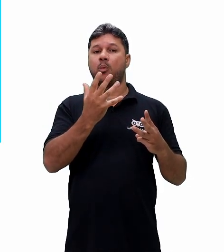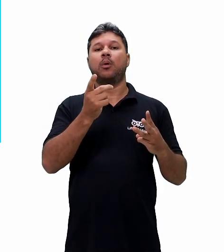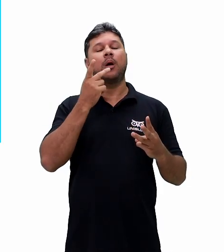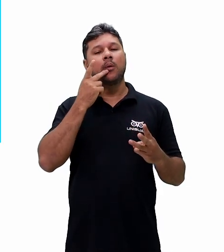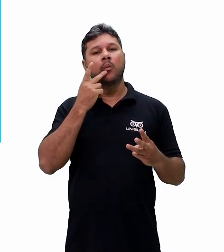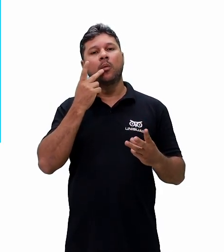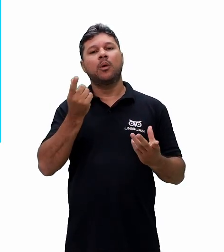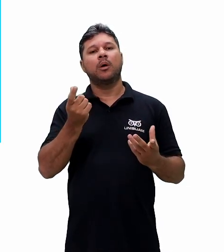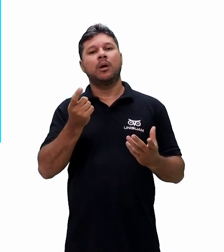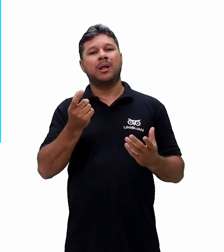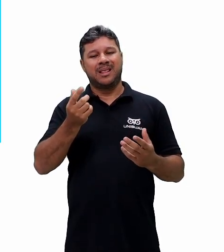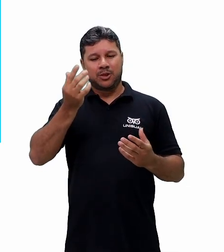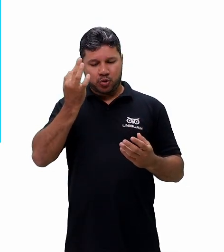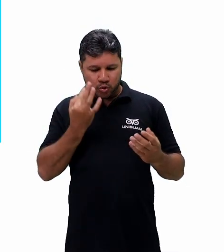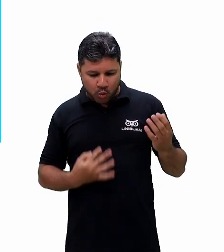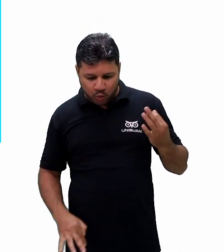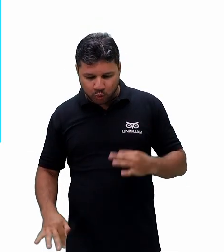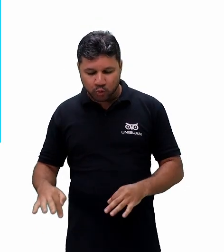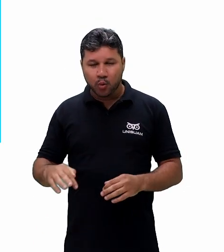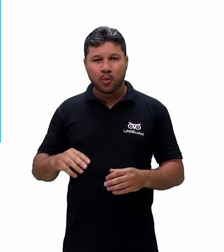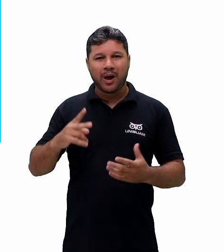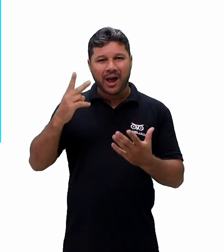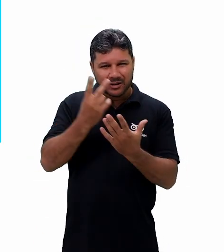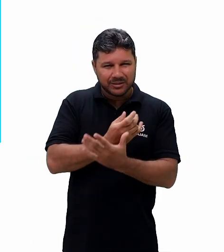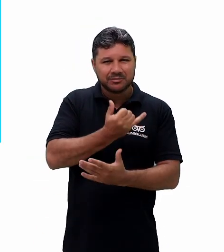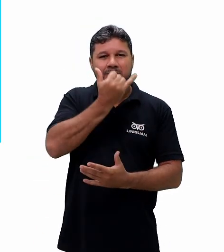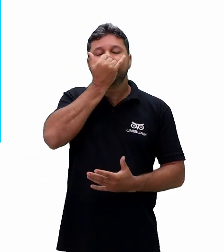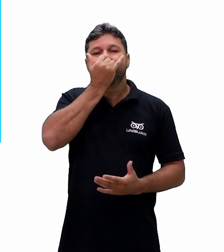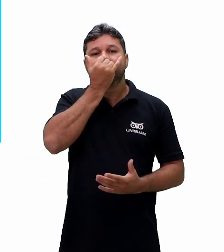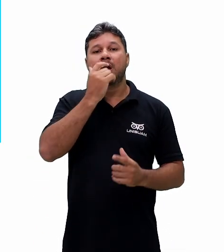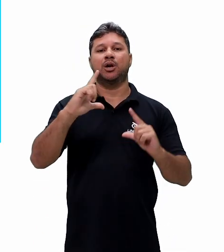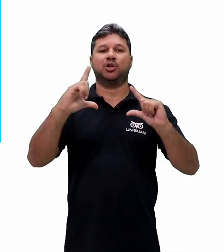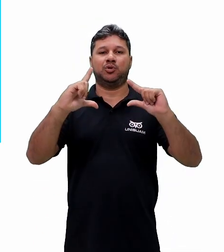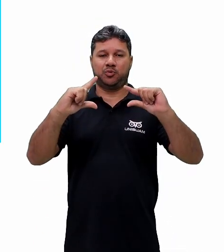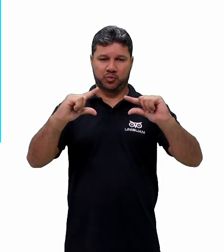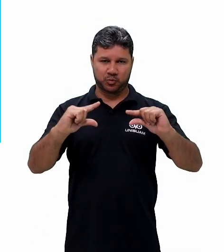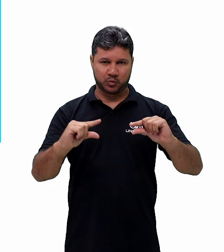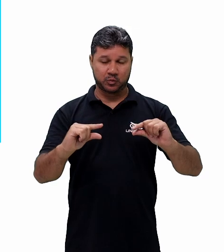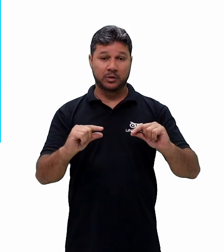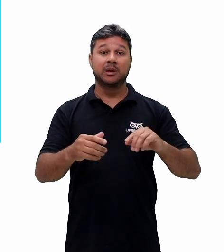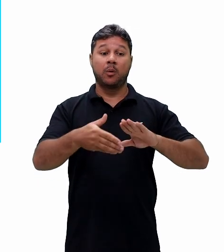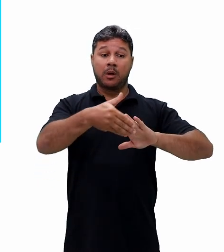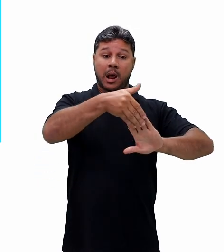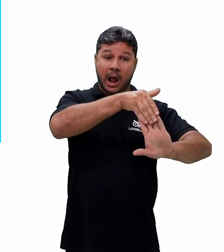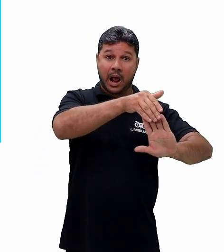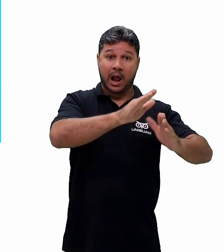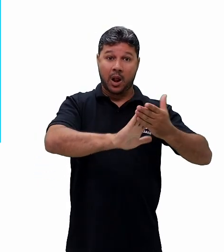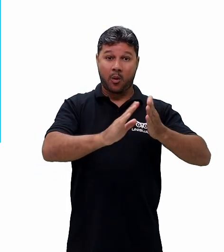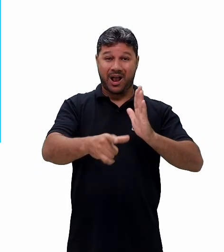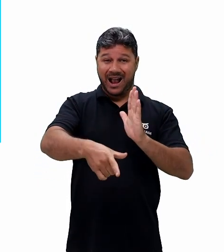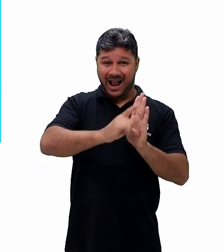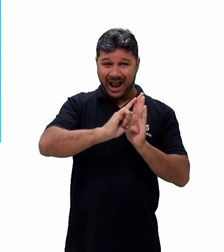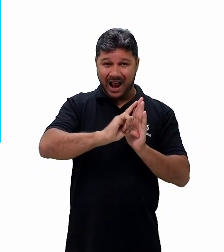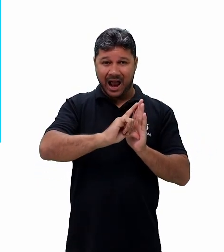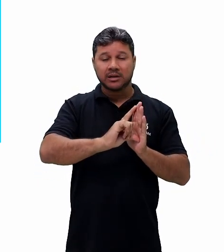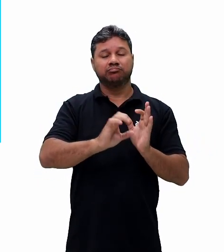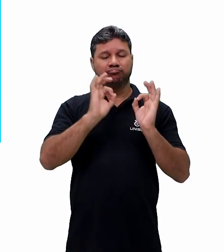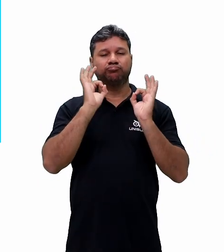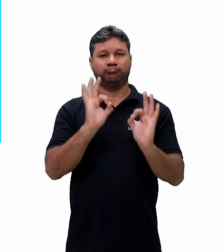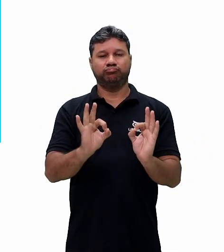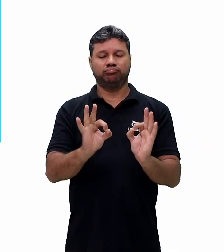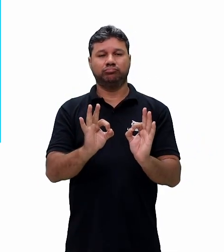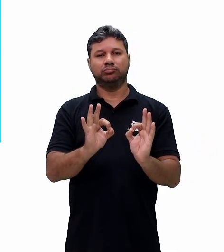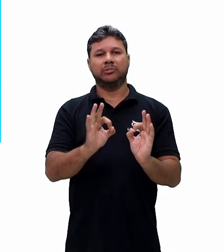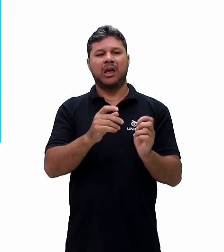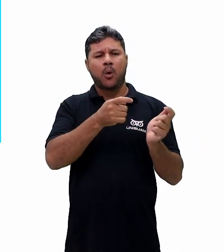Terceiro benefício, reduzir o risco de lesões musculares. Então, o alongamento